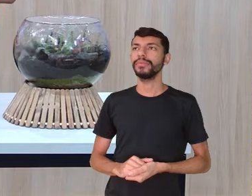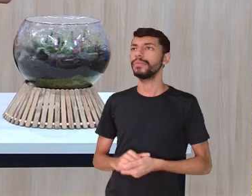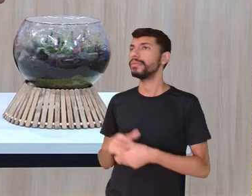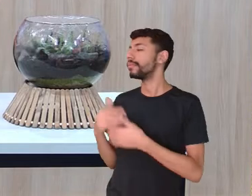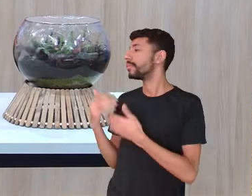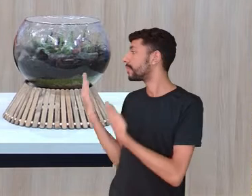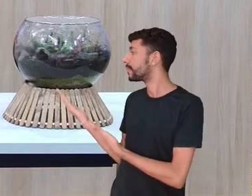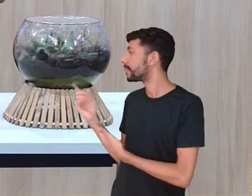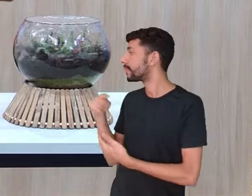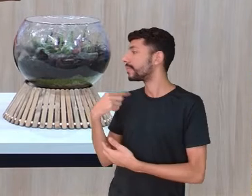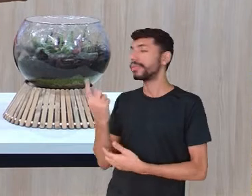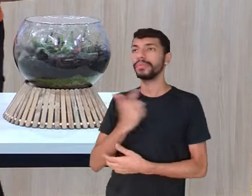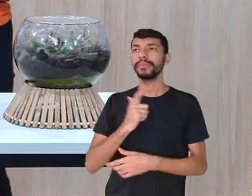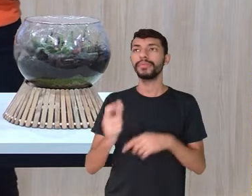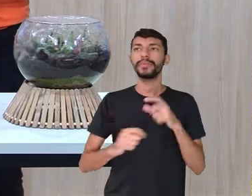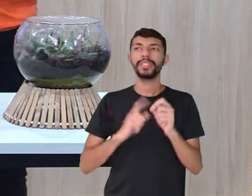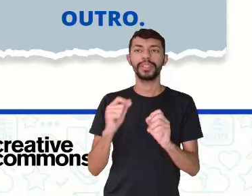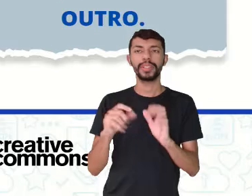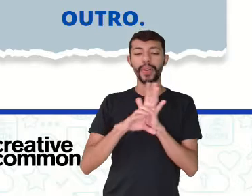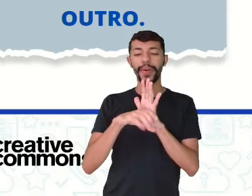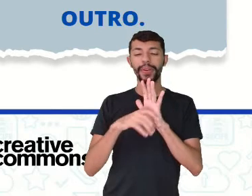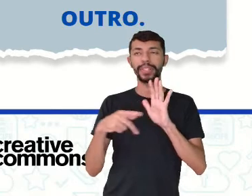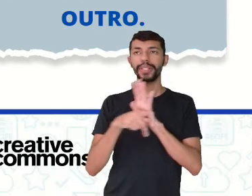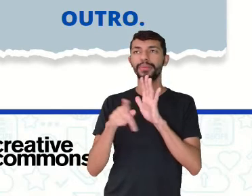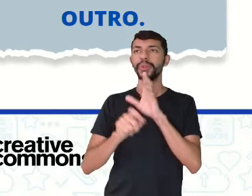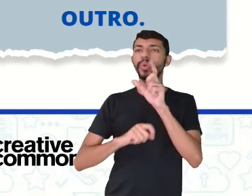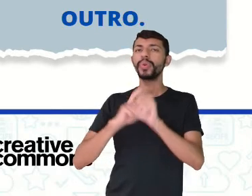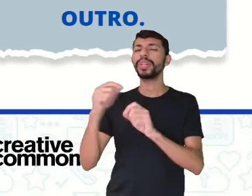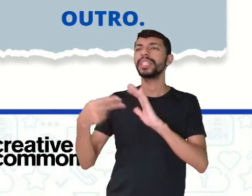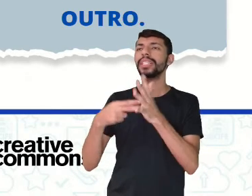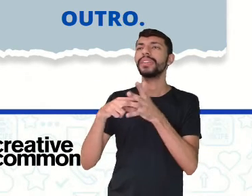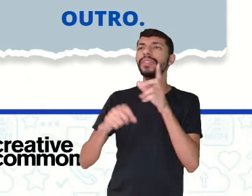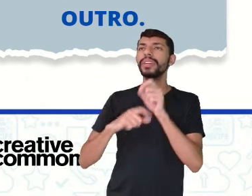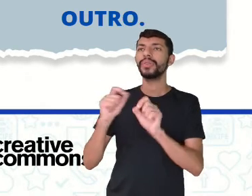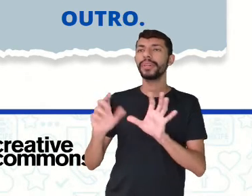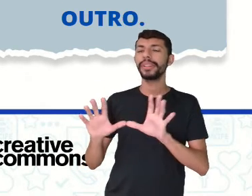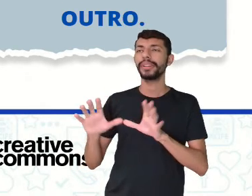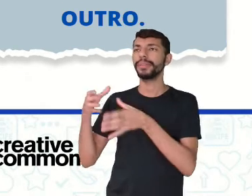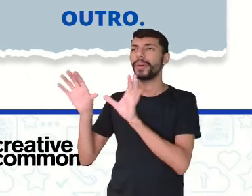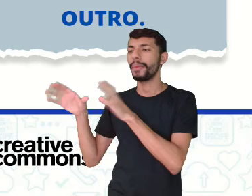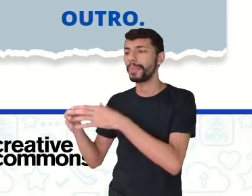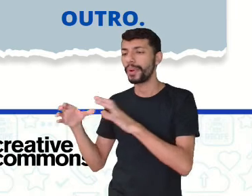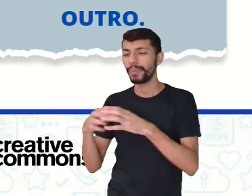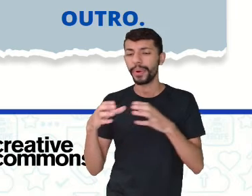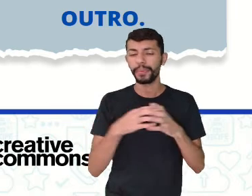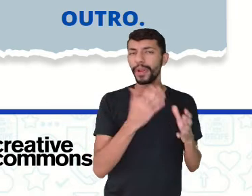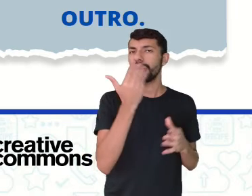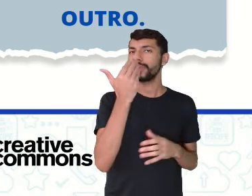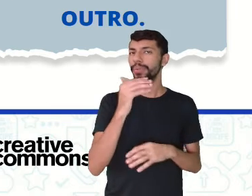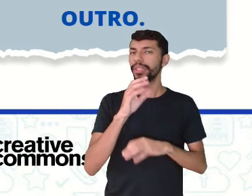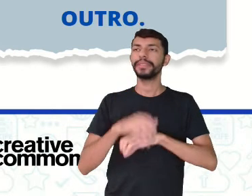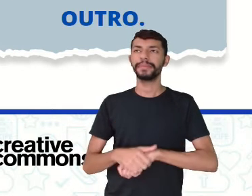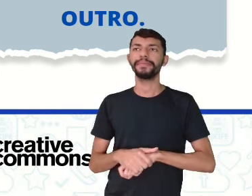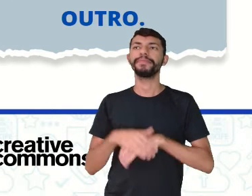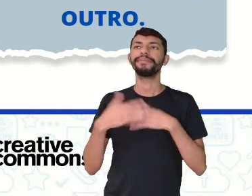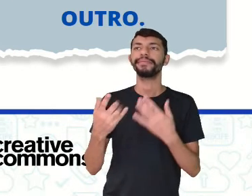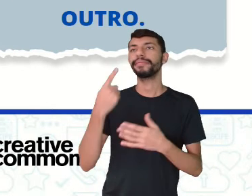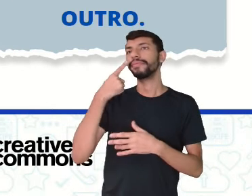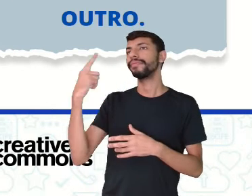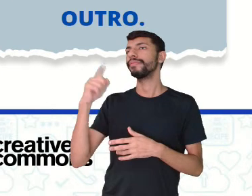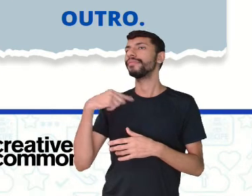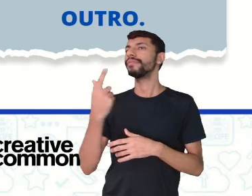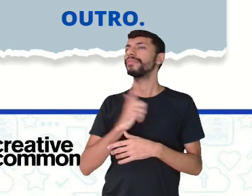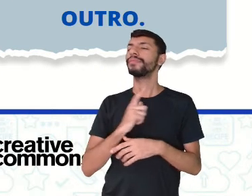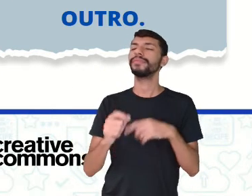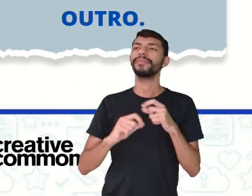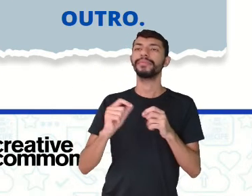E aqui nós temos a definição de o que é realmente uma cadeia alimentar. Então, na definição, nós